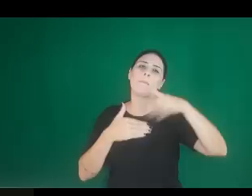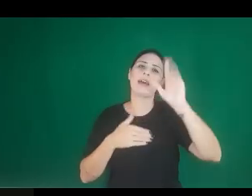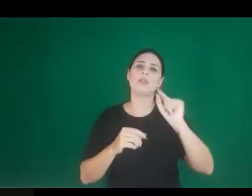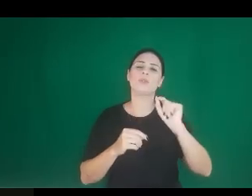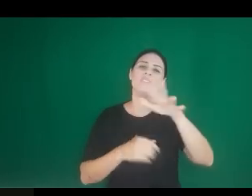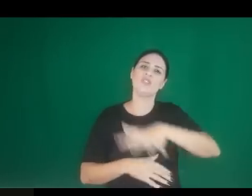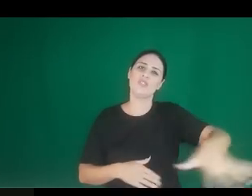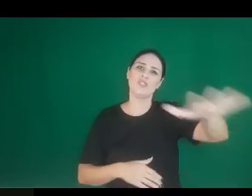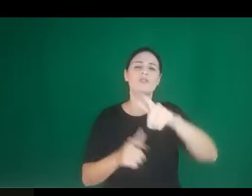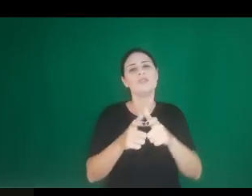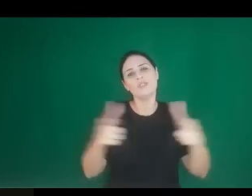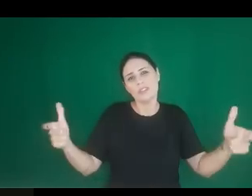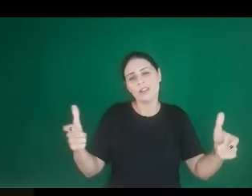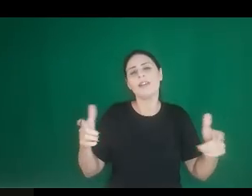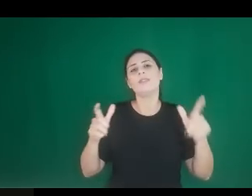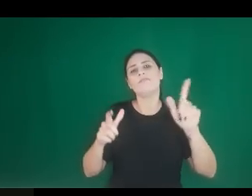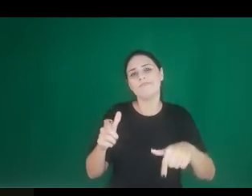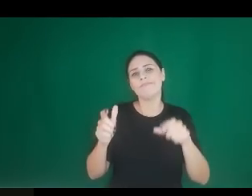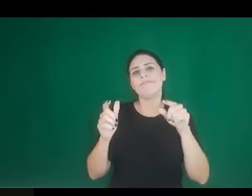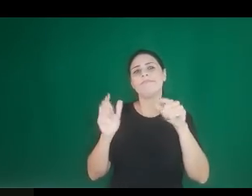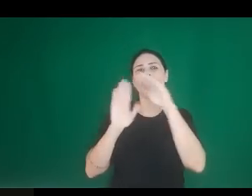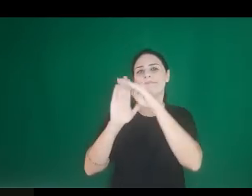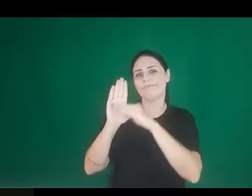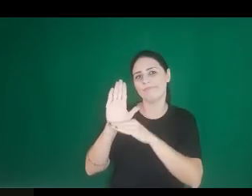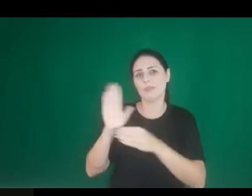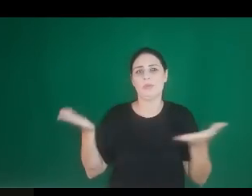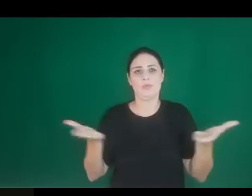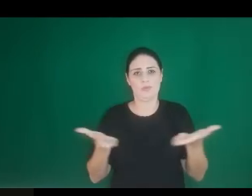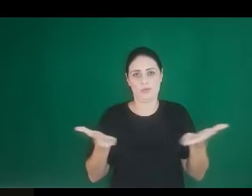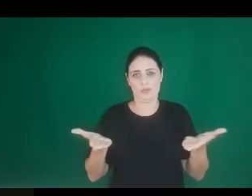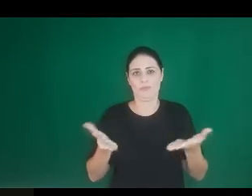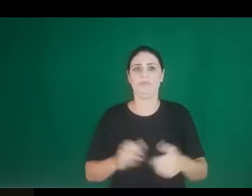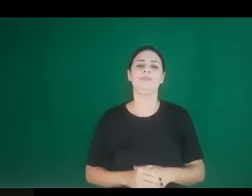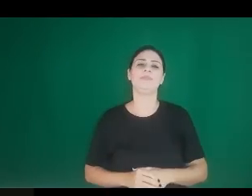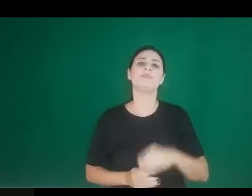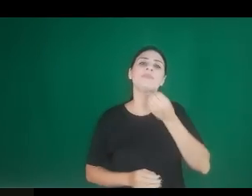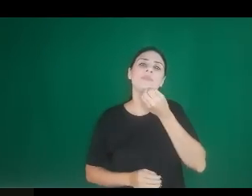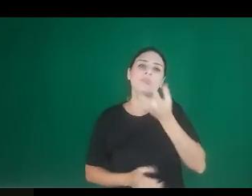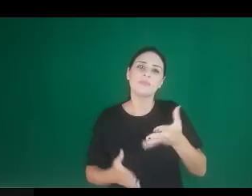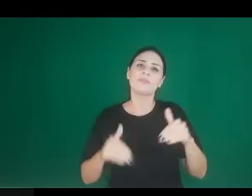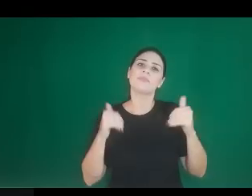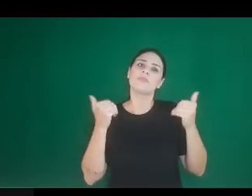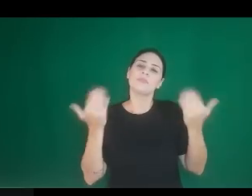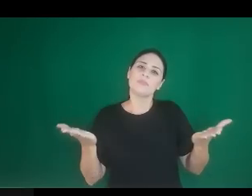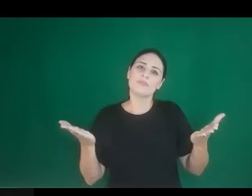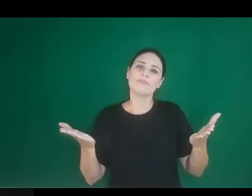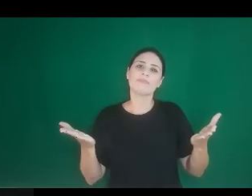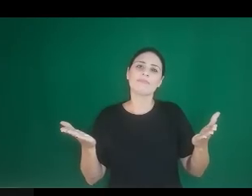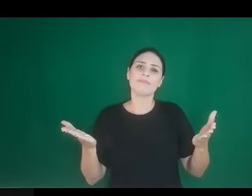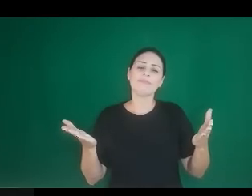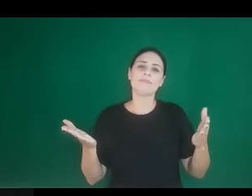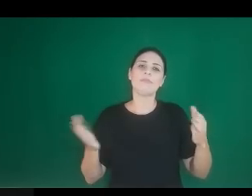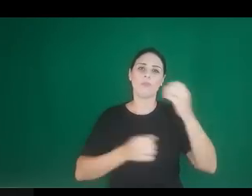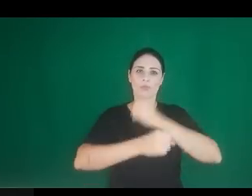forma mais geral, né, diante das questões que nós temos hoje. Bom, quando,